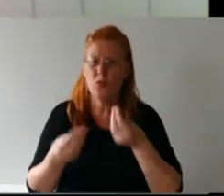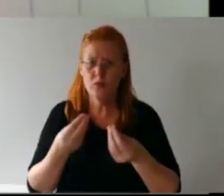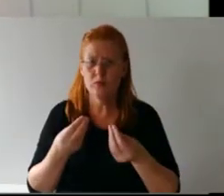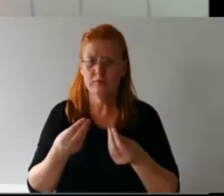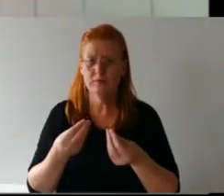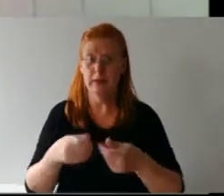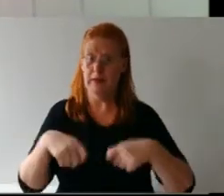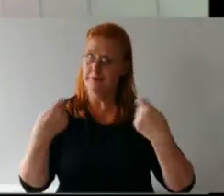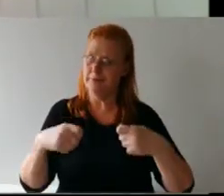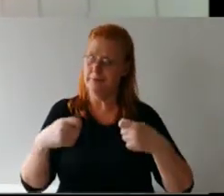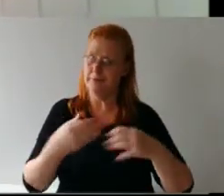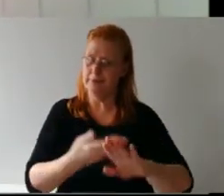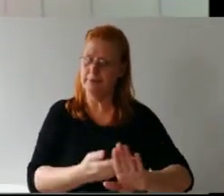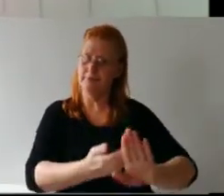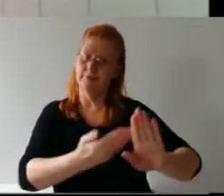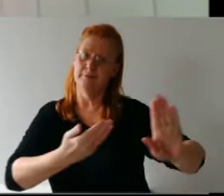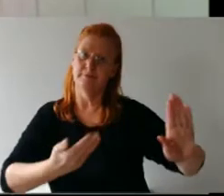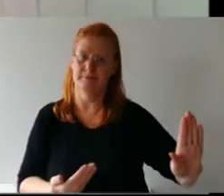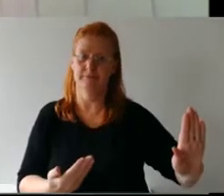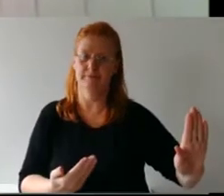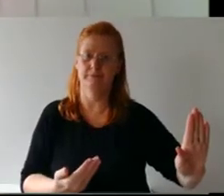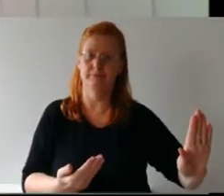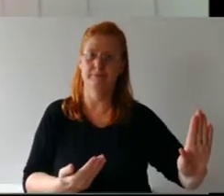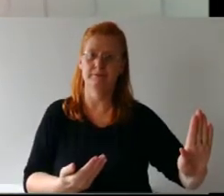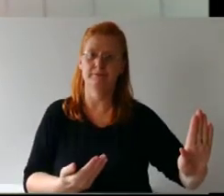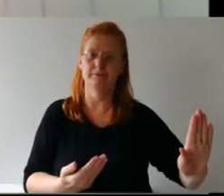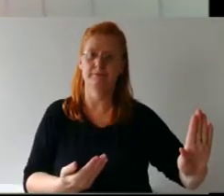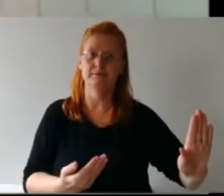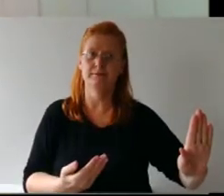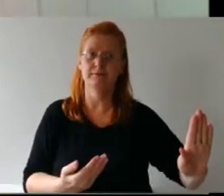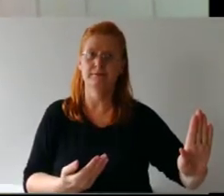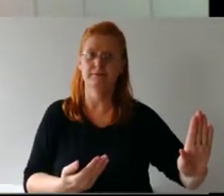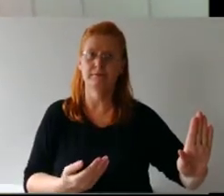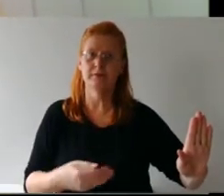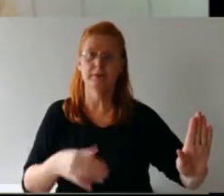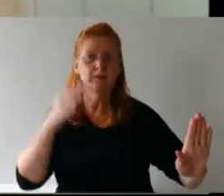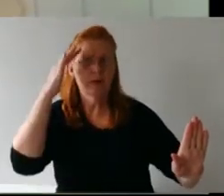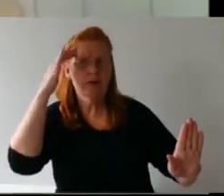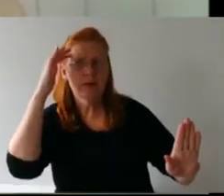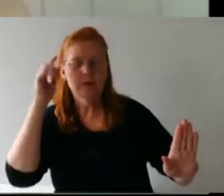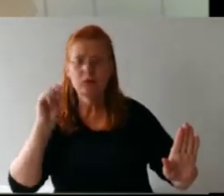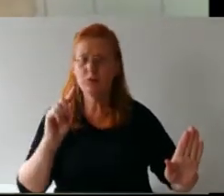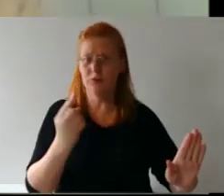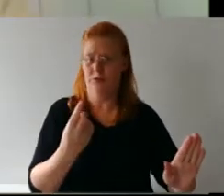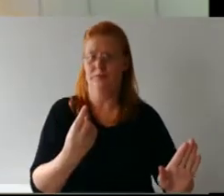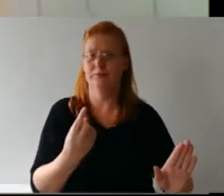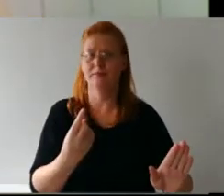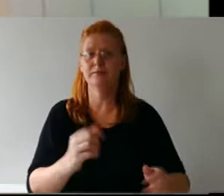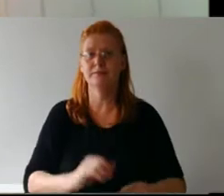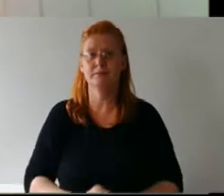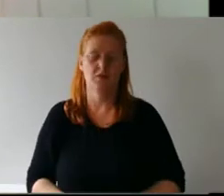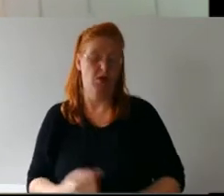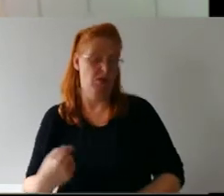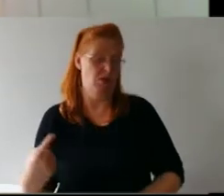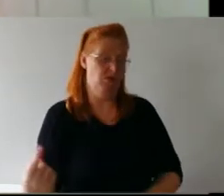começar a pensar se primeiro é preciso isolar as condições desse começo e fazê-lo por meio de um